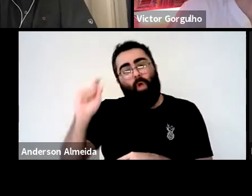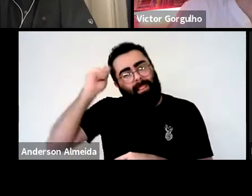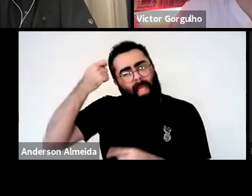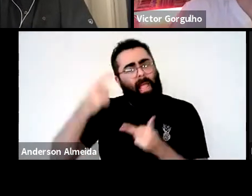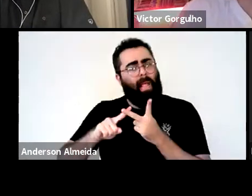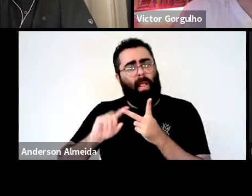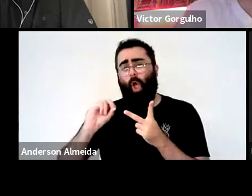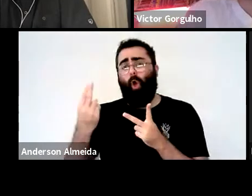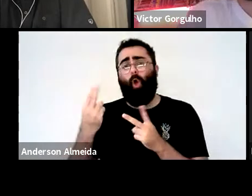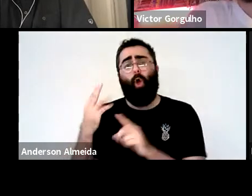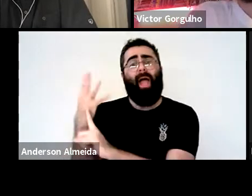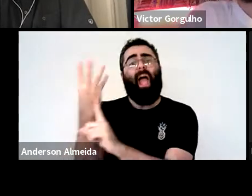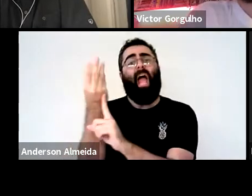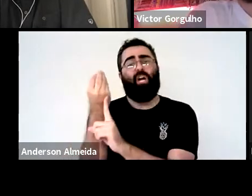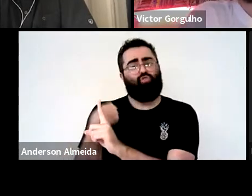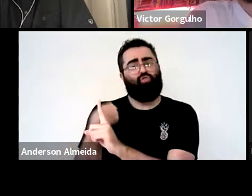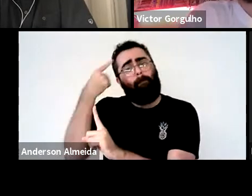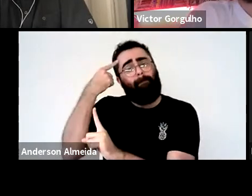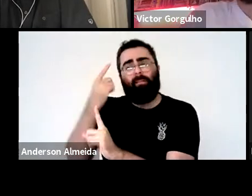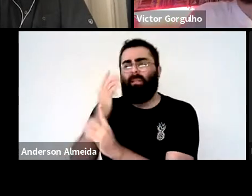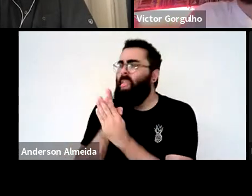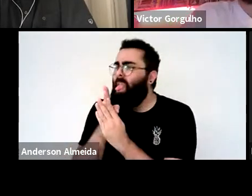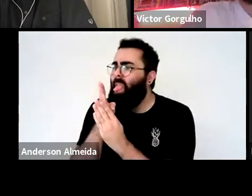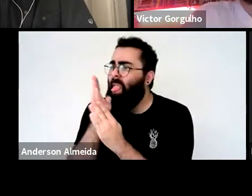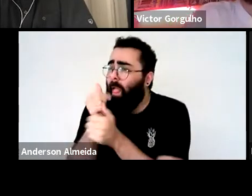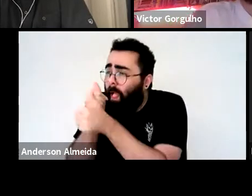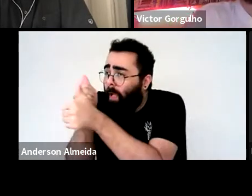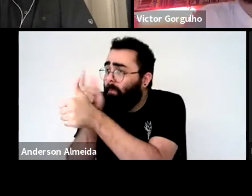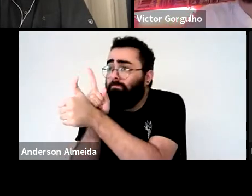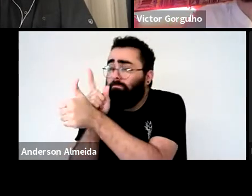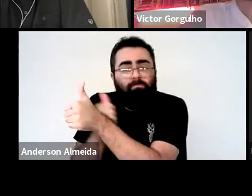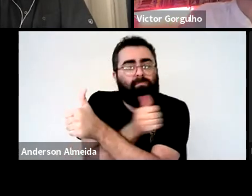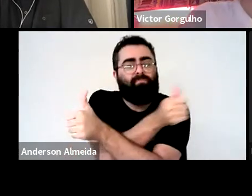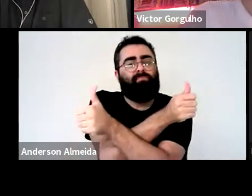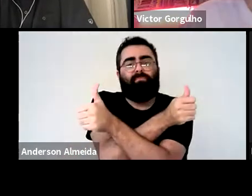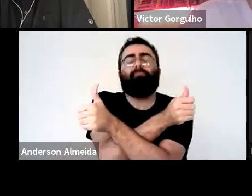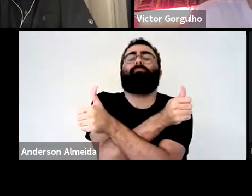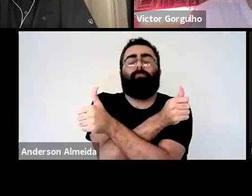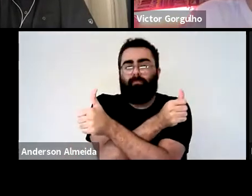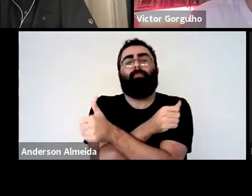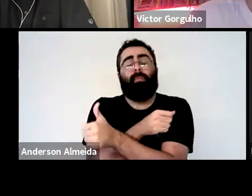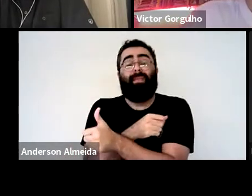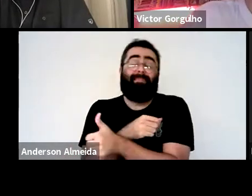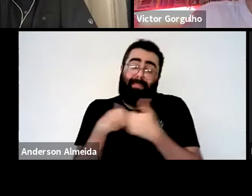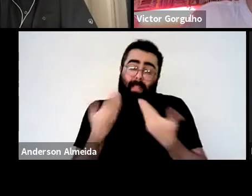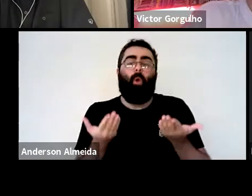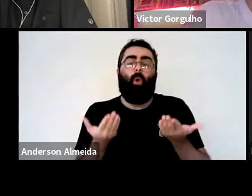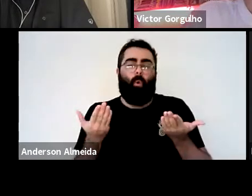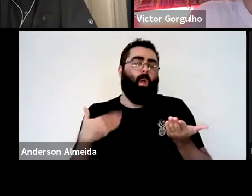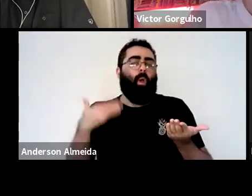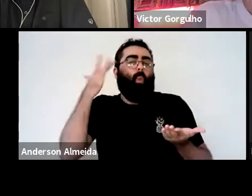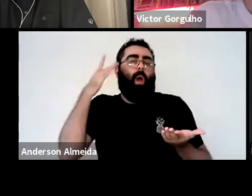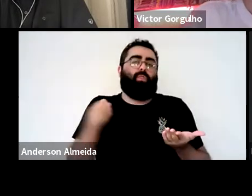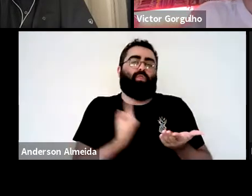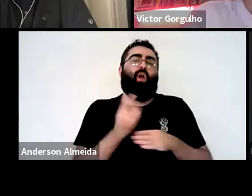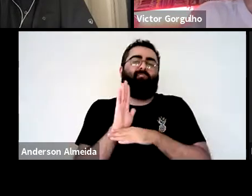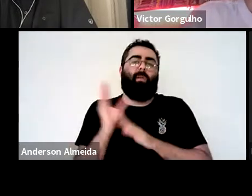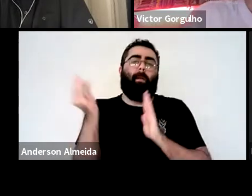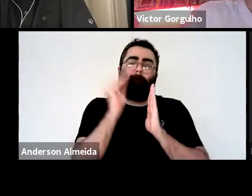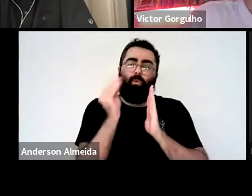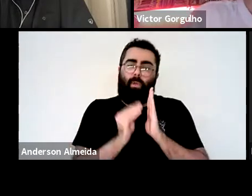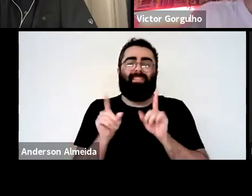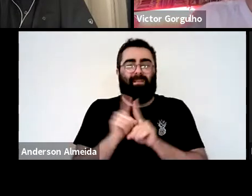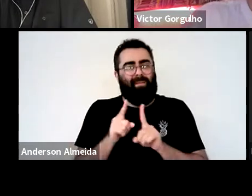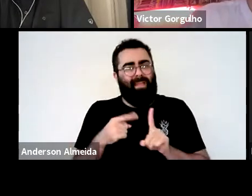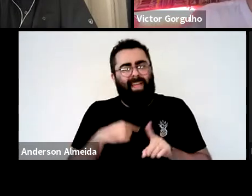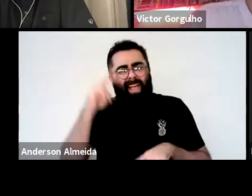né? Que estão aí pairando a ideia de entendimento. Então, de uma maneira, o repertório, eu acho que ele mobiliza essas questões. Eu já nem lembro qual era a